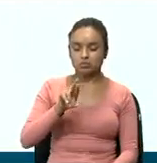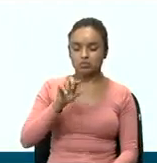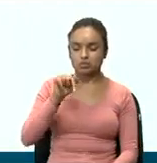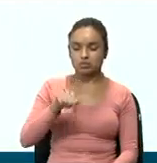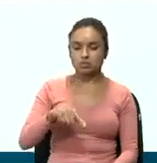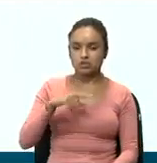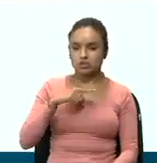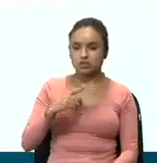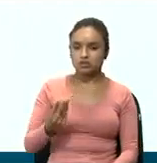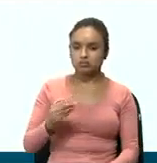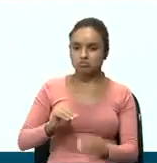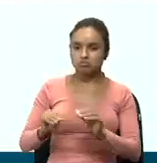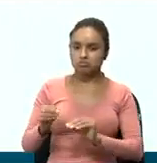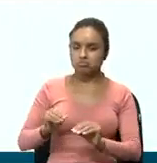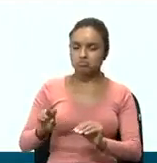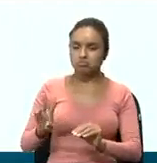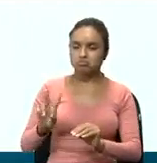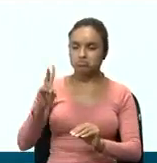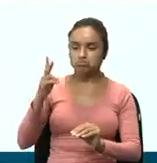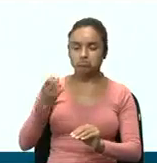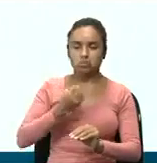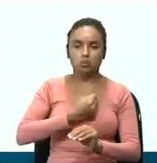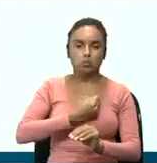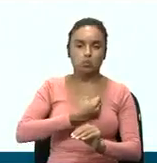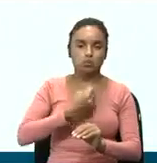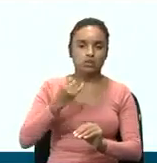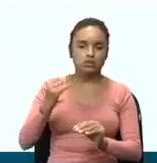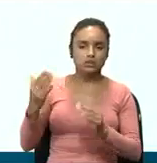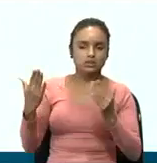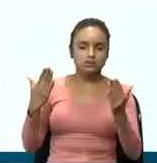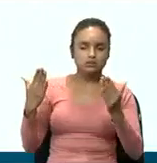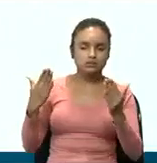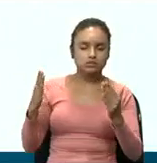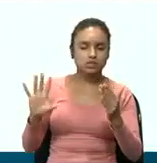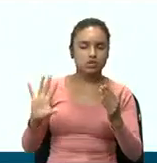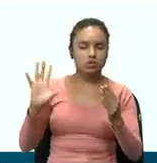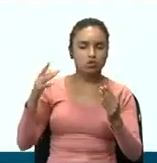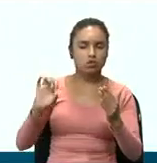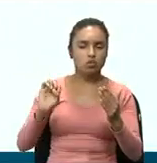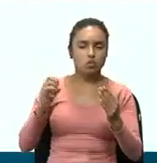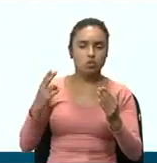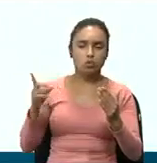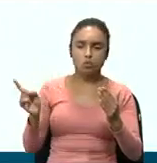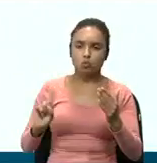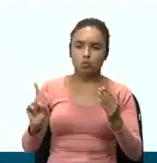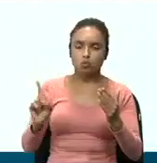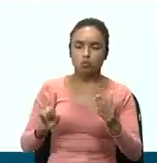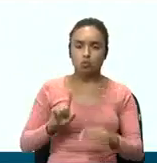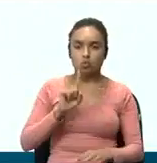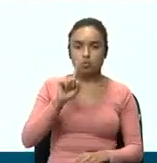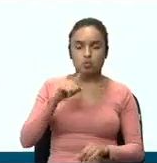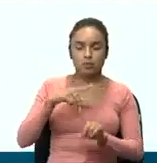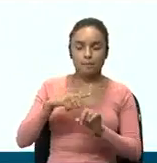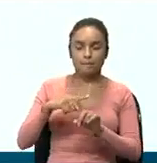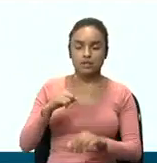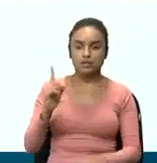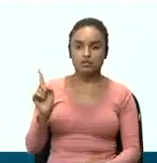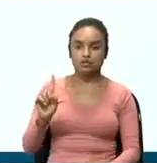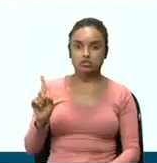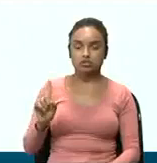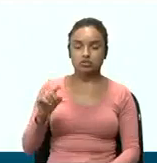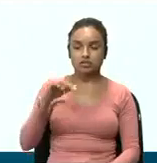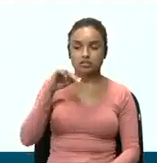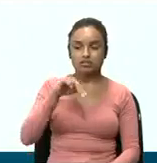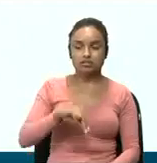e verificando se isso está acontecendo ou não. Então, 1 mais 1 sobre 1 mais 1, n mais 1 dividido